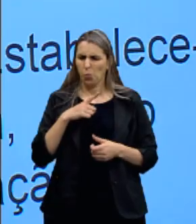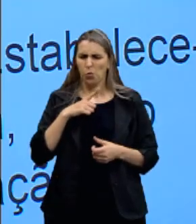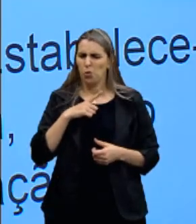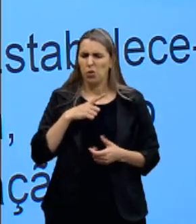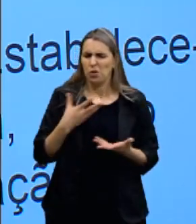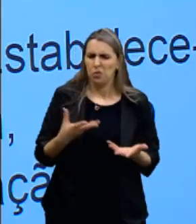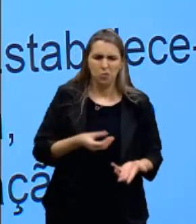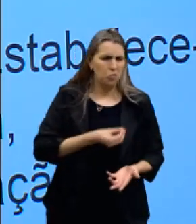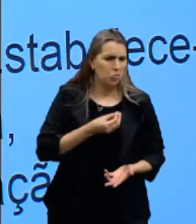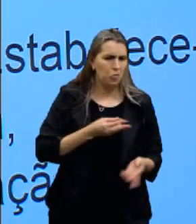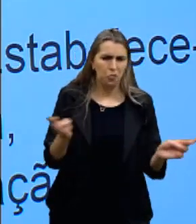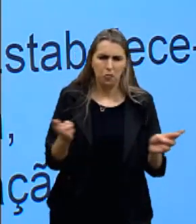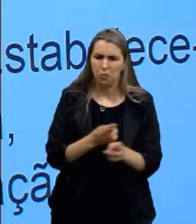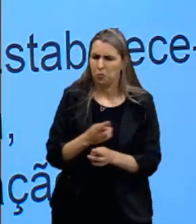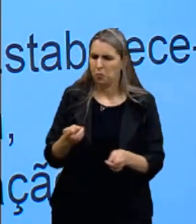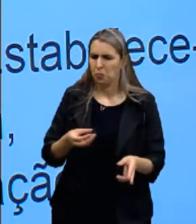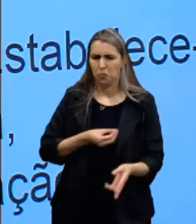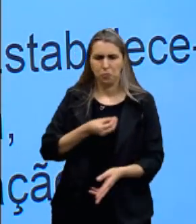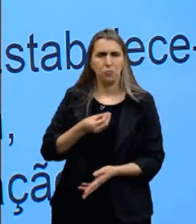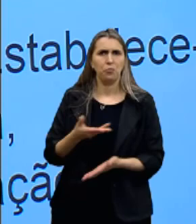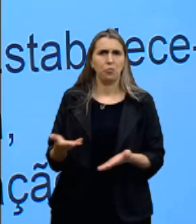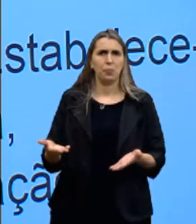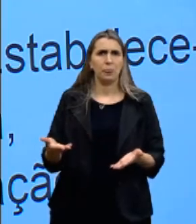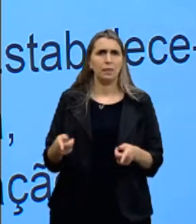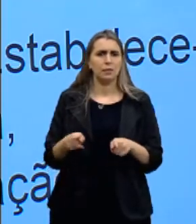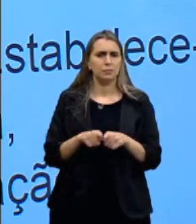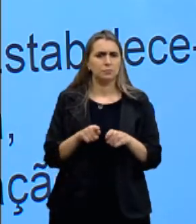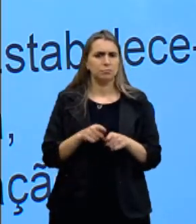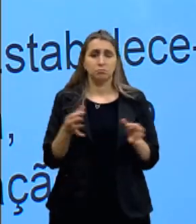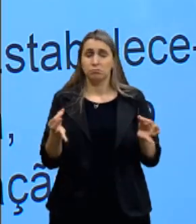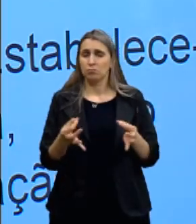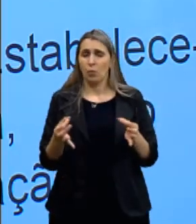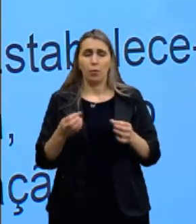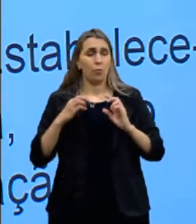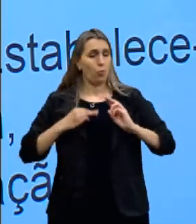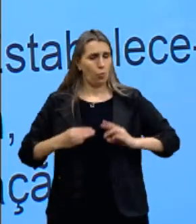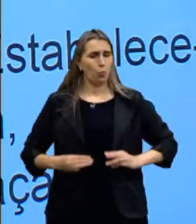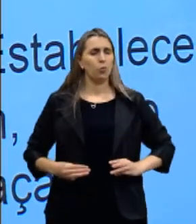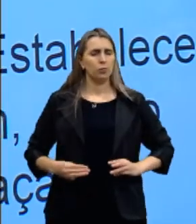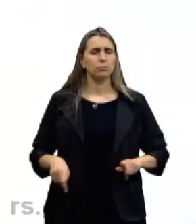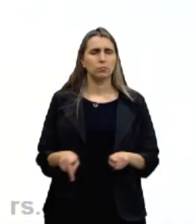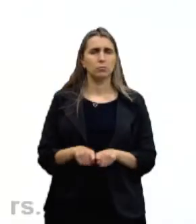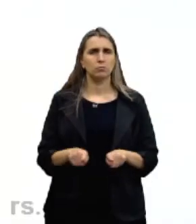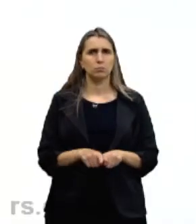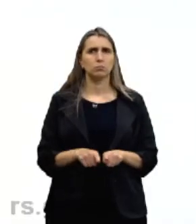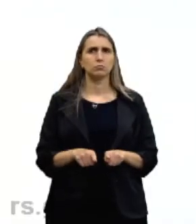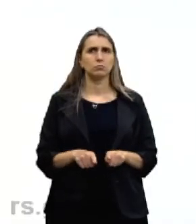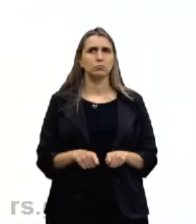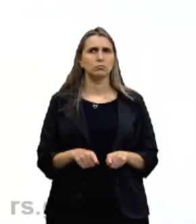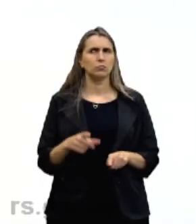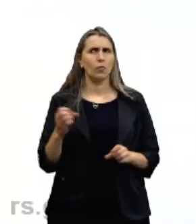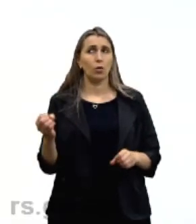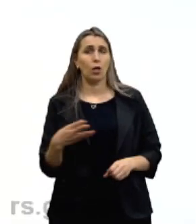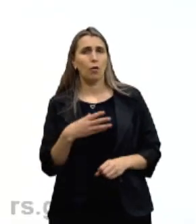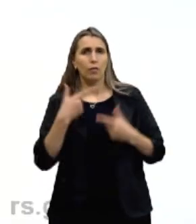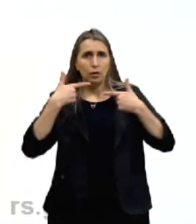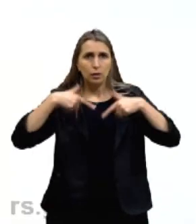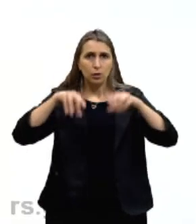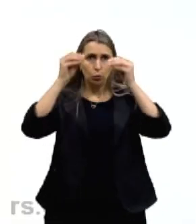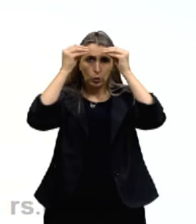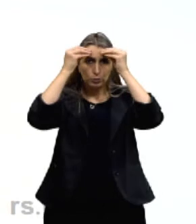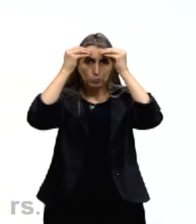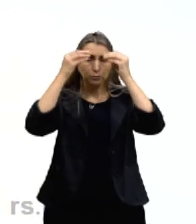existe Qual a relação da existência e uma perfeição moral também ou seja tem uma nova linguagem